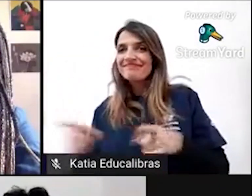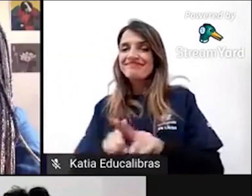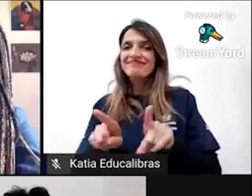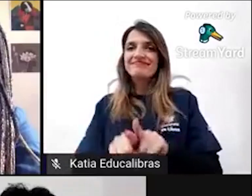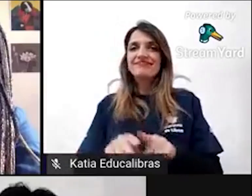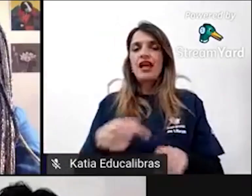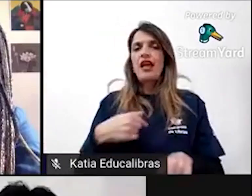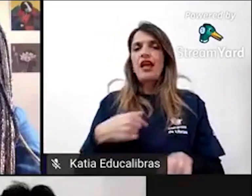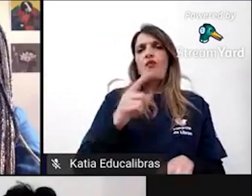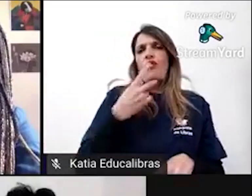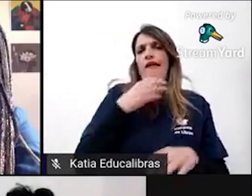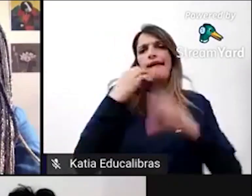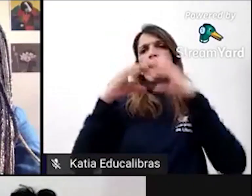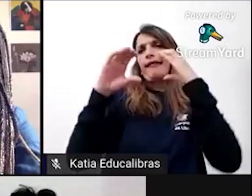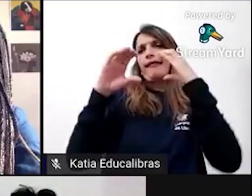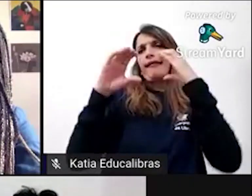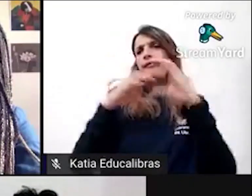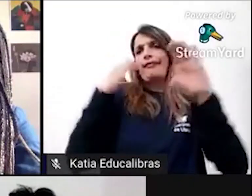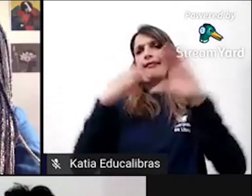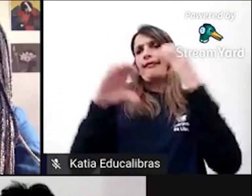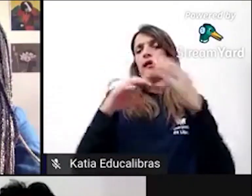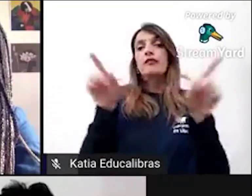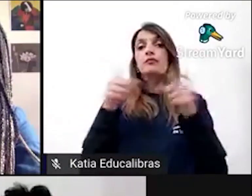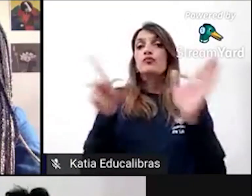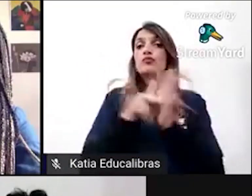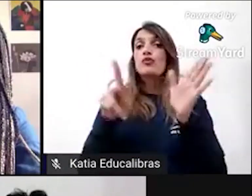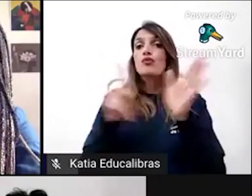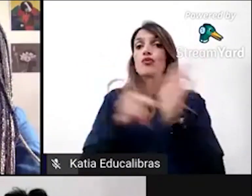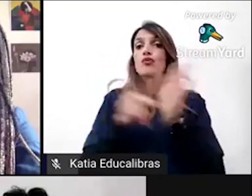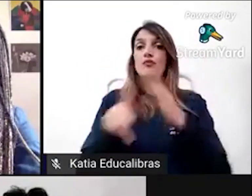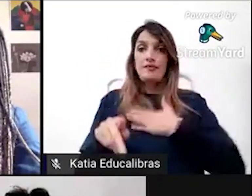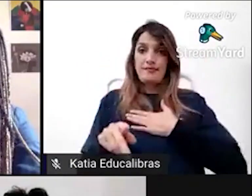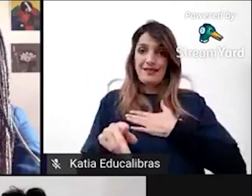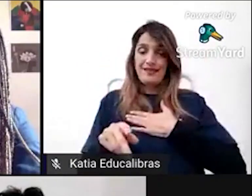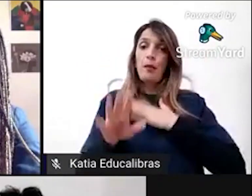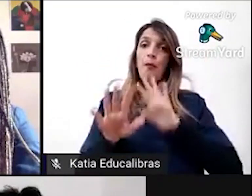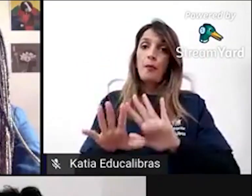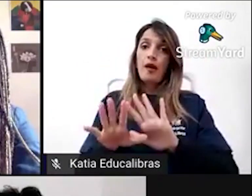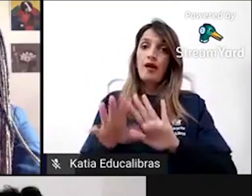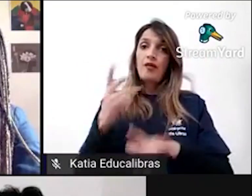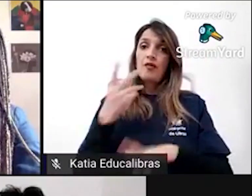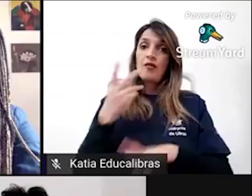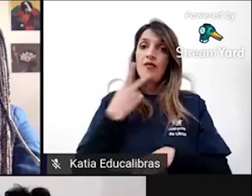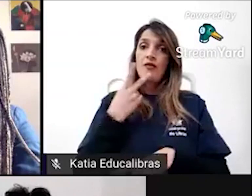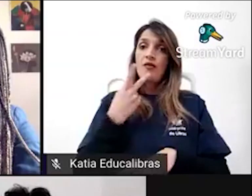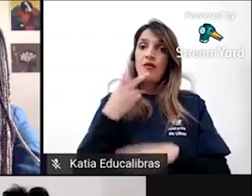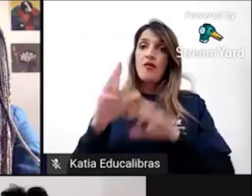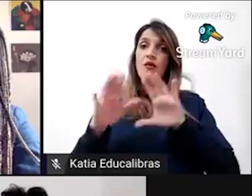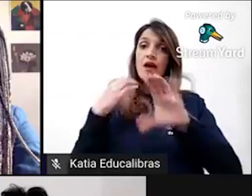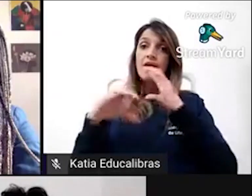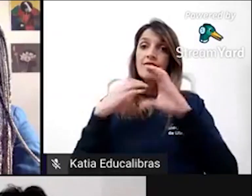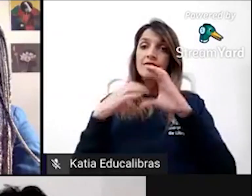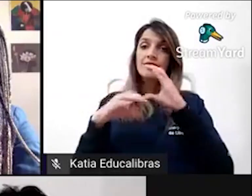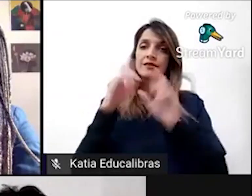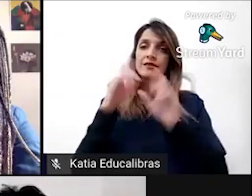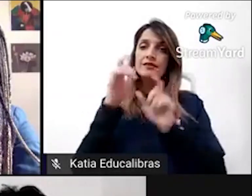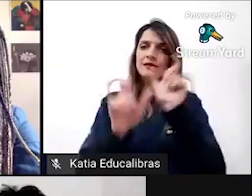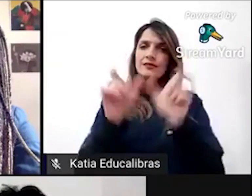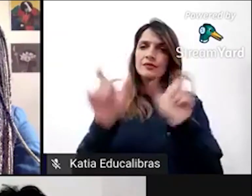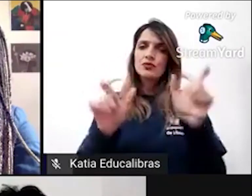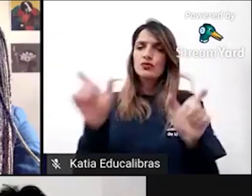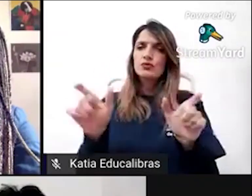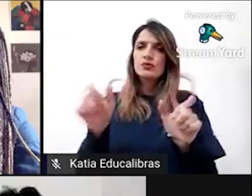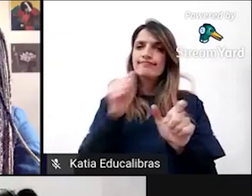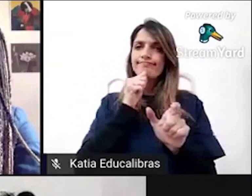música. E eu não vou cantar uma música minha, mas eu queria cantar uma música de